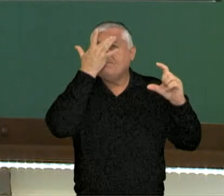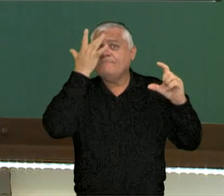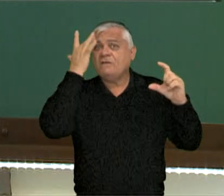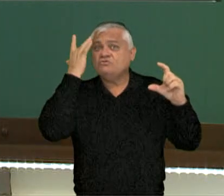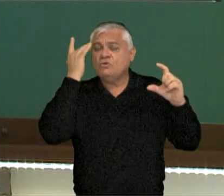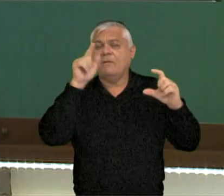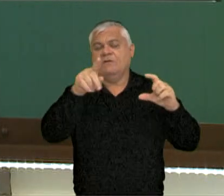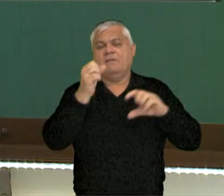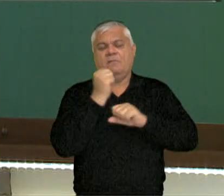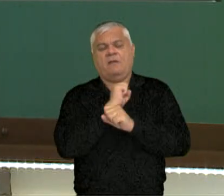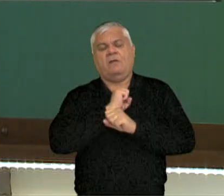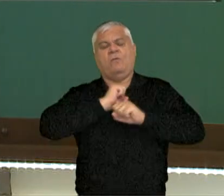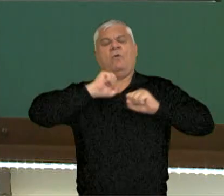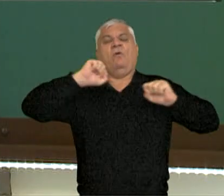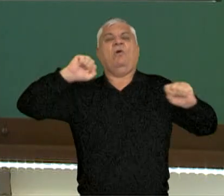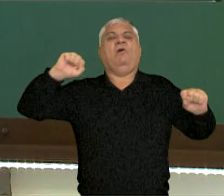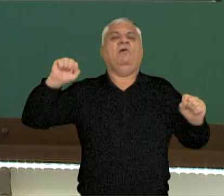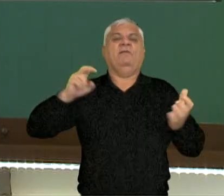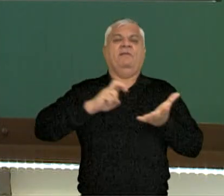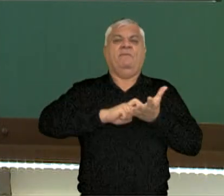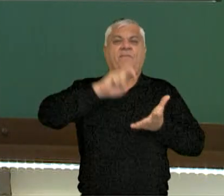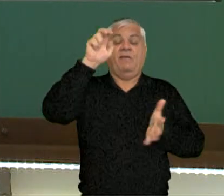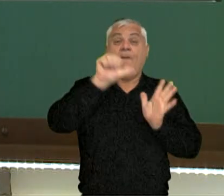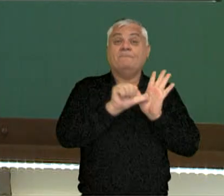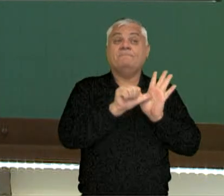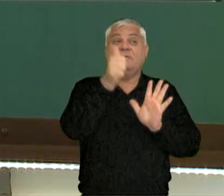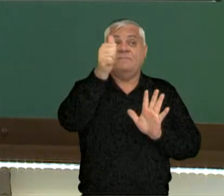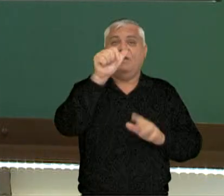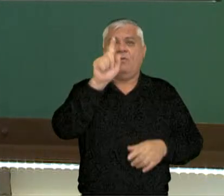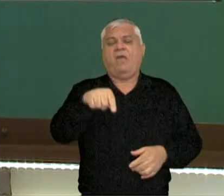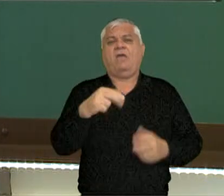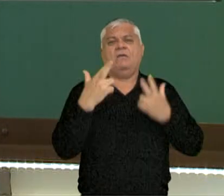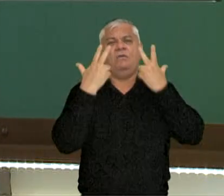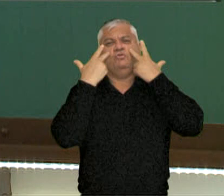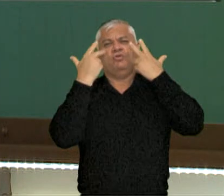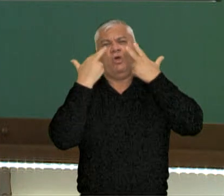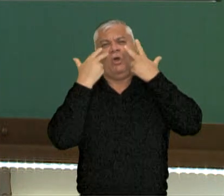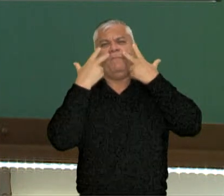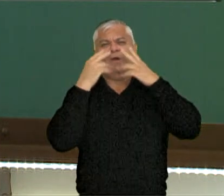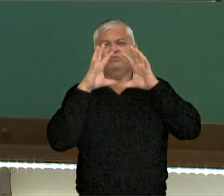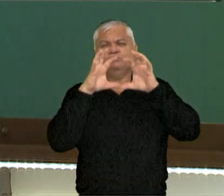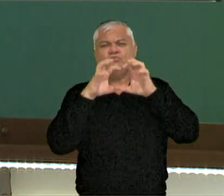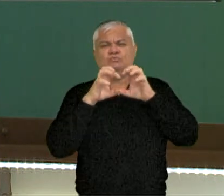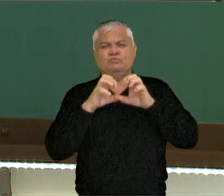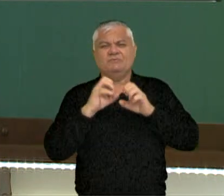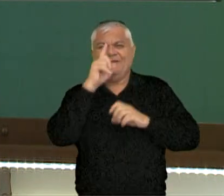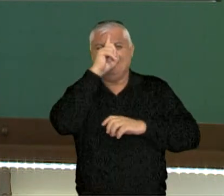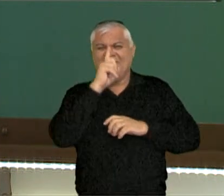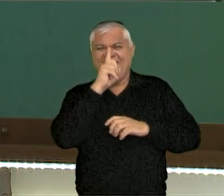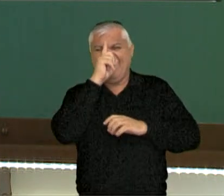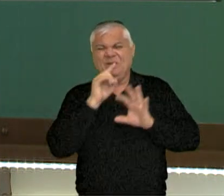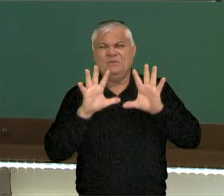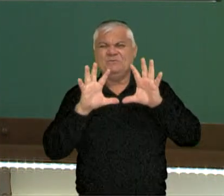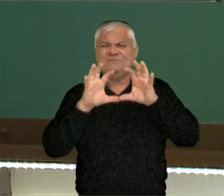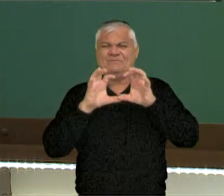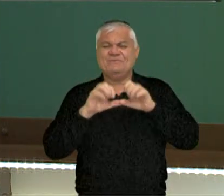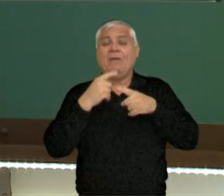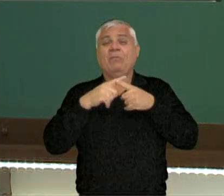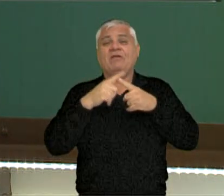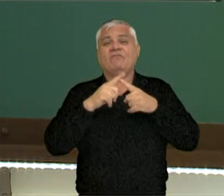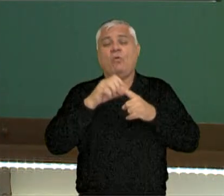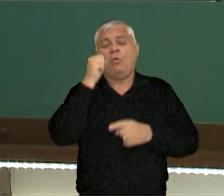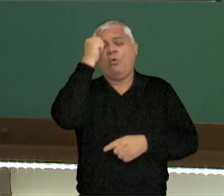nós acordamos, o primeiro xixi do dia, é normal que ele seja mais escuro. Afinal, você ficou por